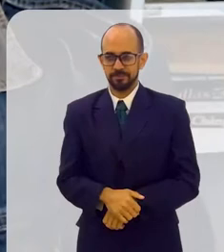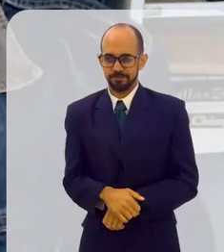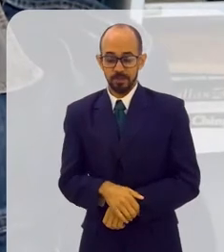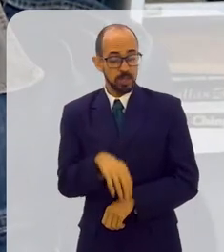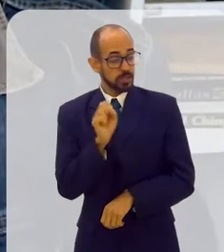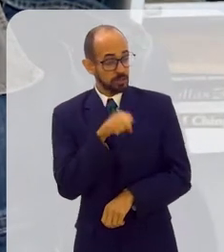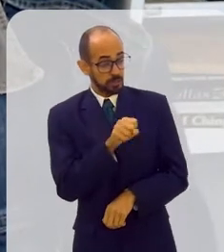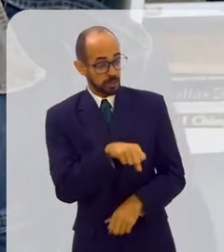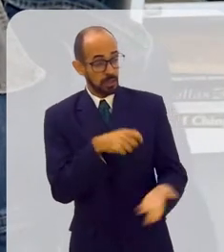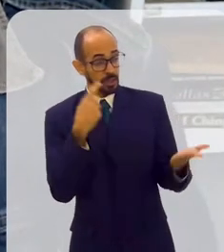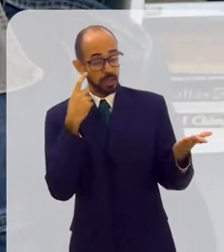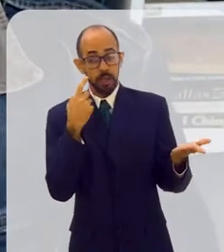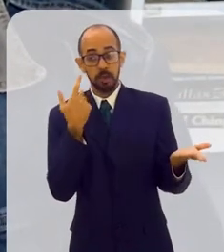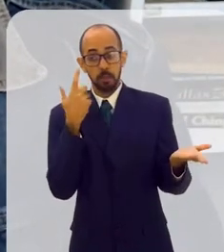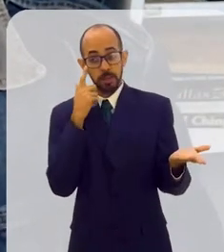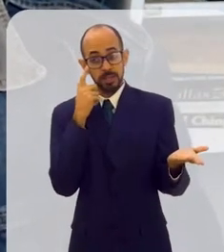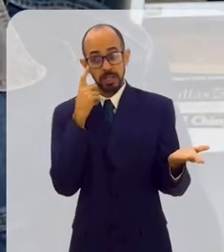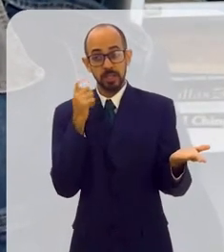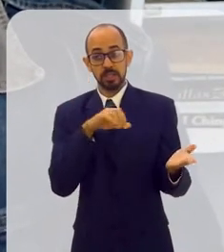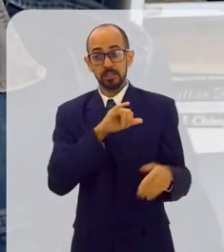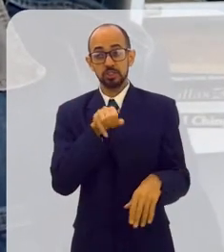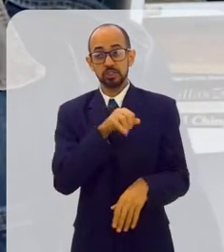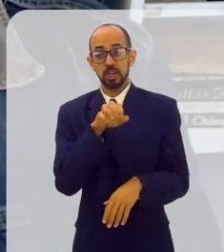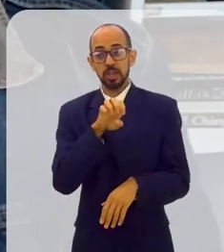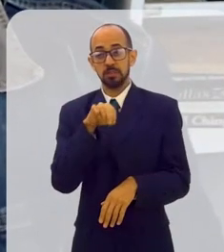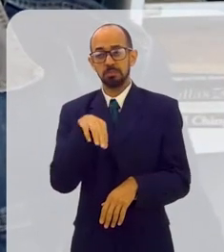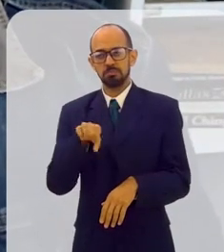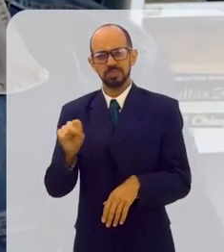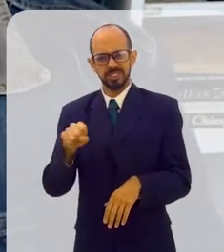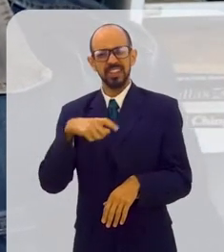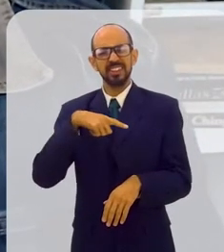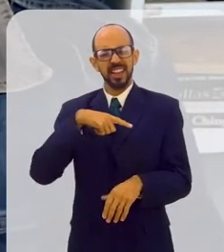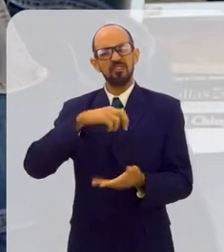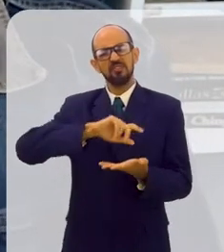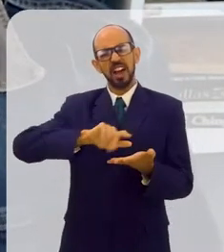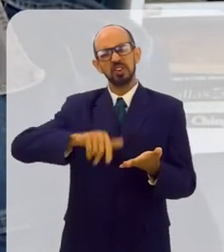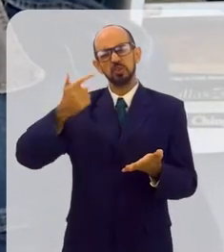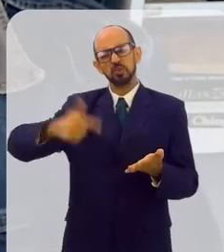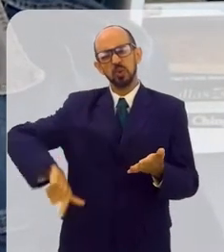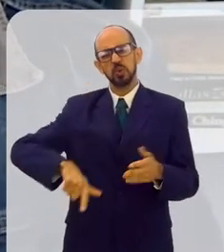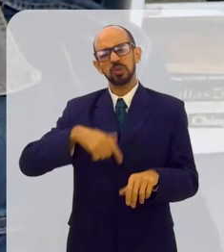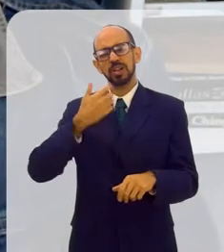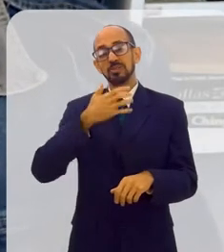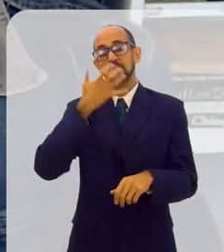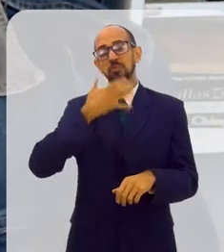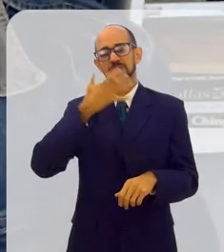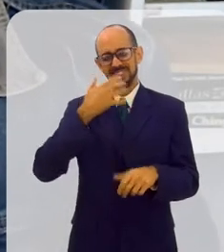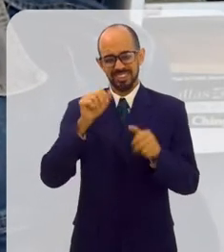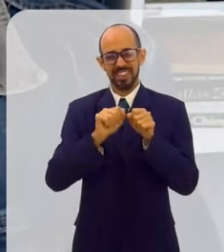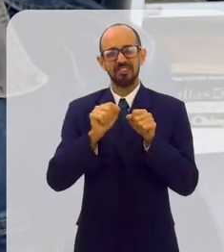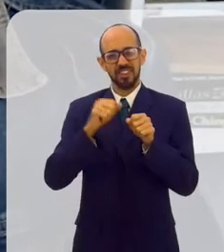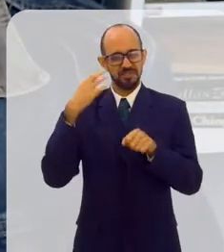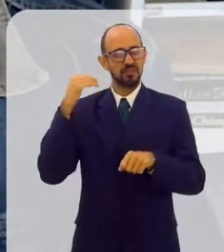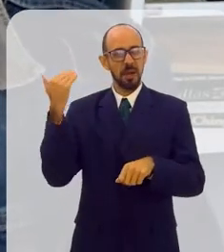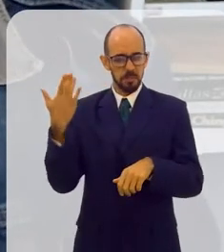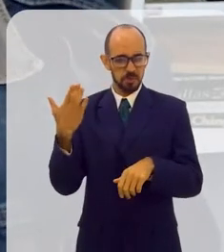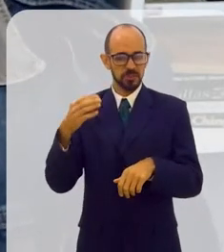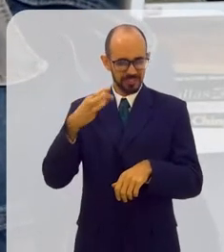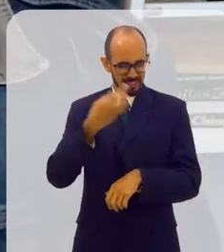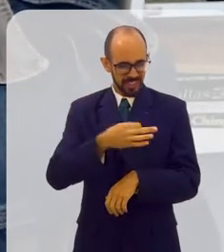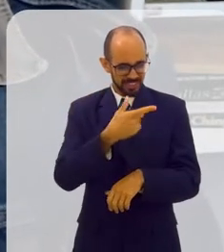É interessante, você falou de James Taylor, vem à minha mente logo You've Got a Friend, tantas músicas bonitas que ele interpretava, não é